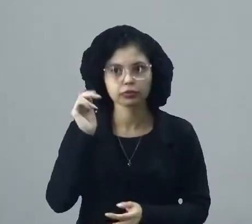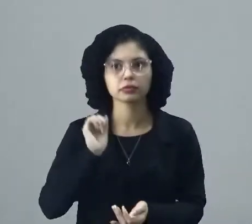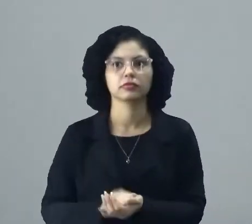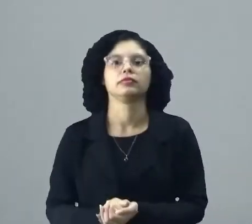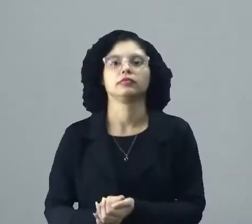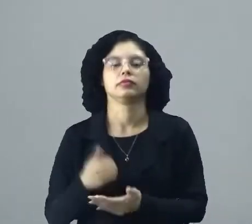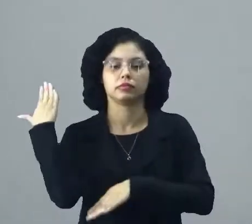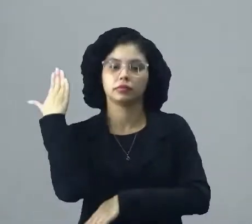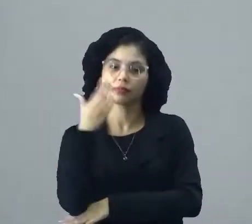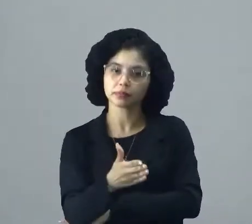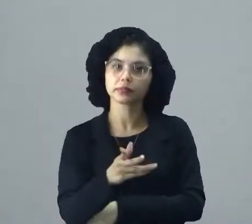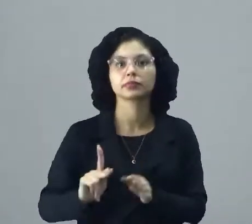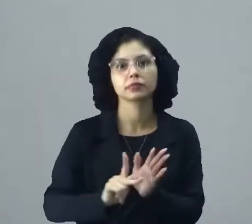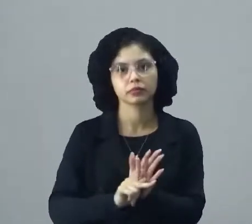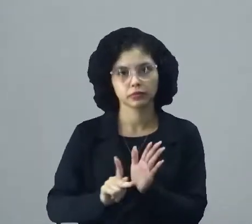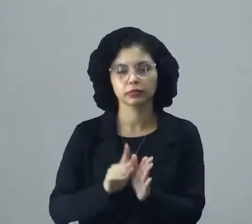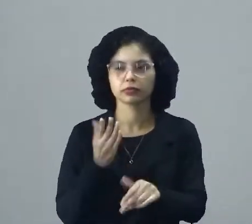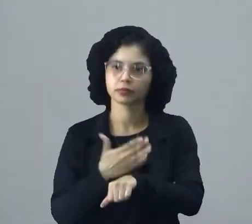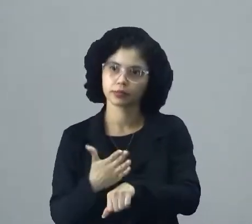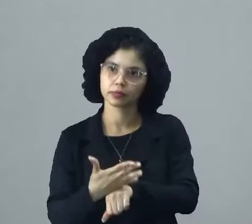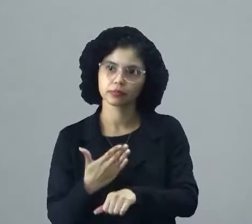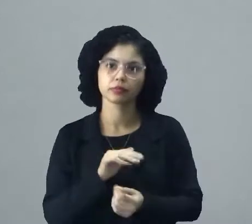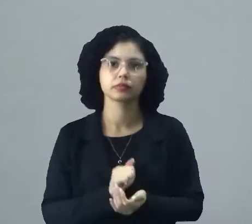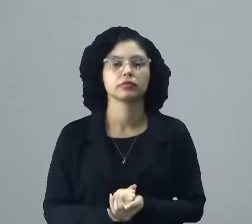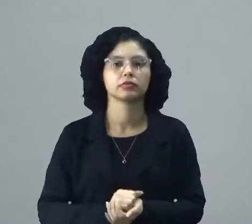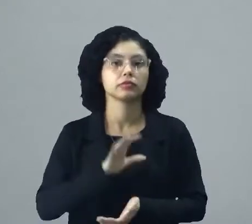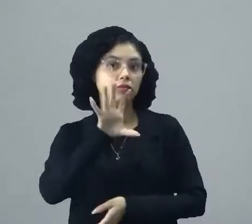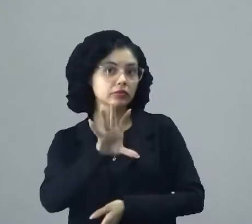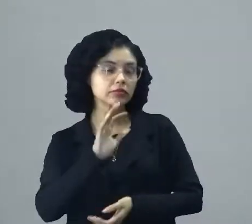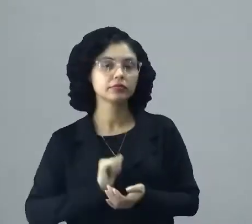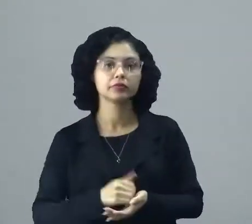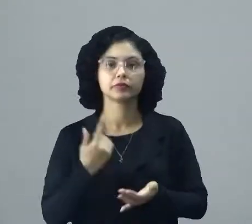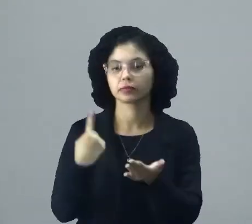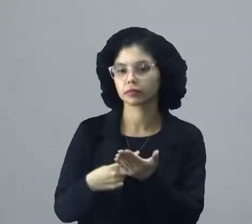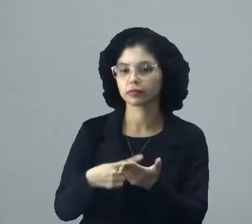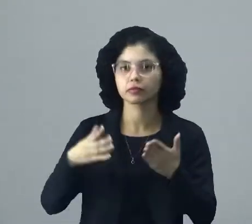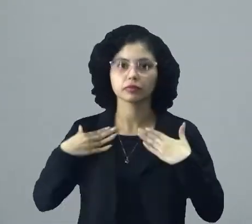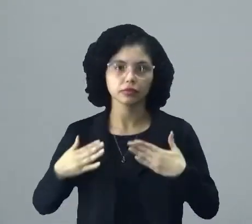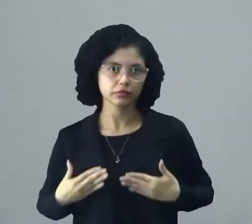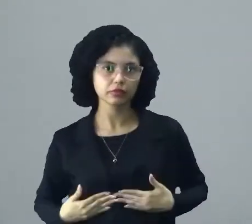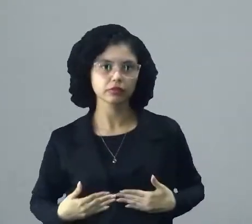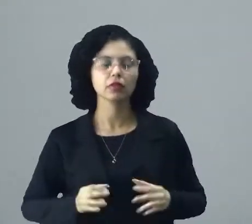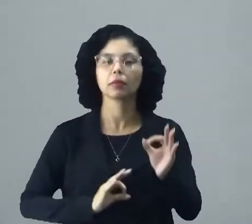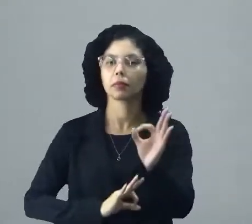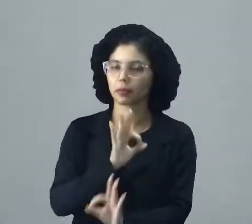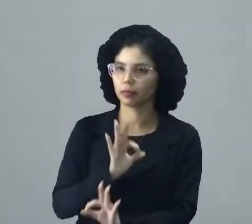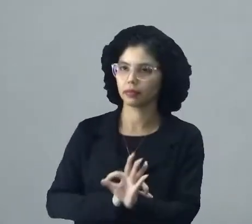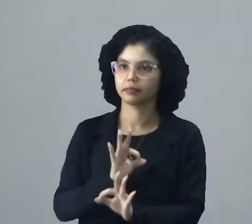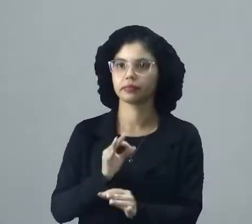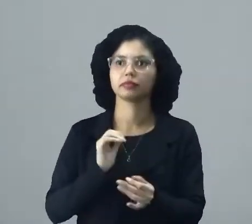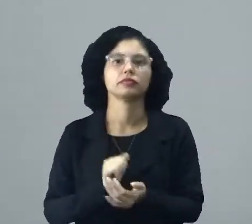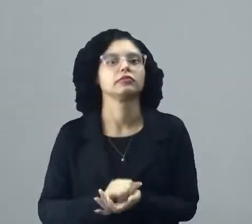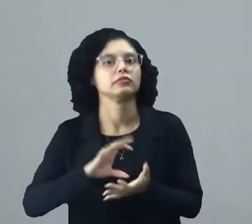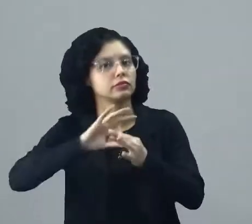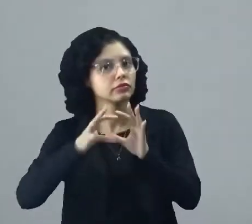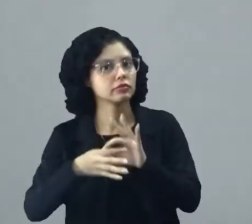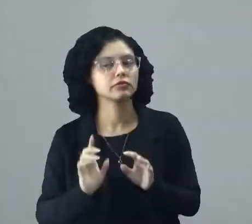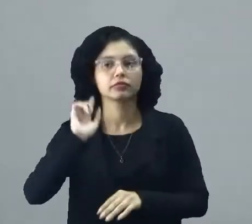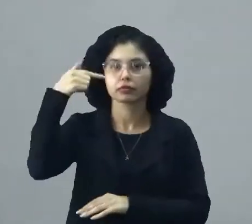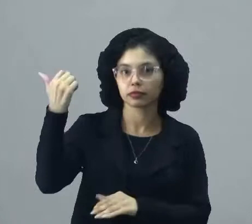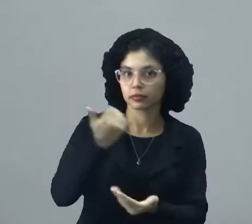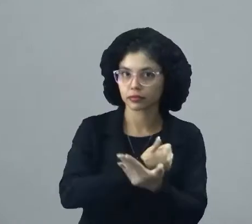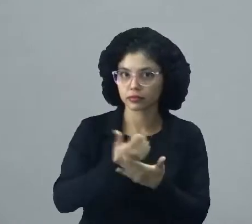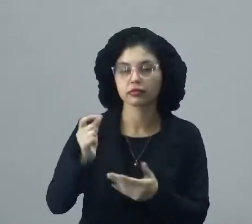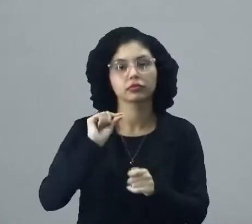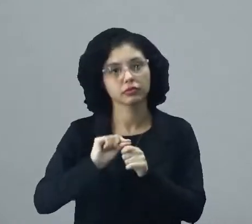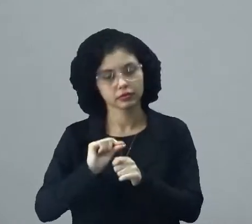para determinada prática. E isso vai condicionar ele a ter um corpo preparado e contextualizado para aquela ação